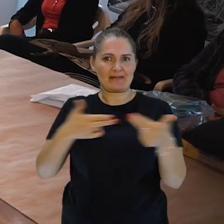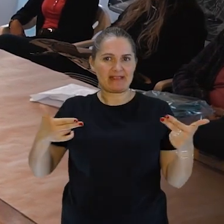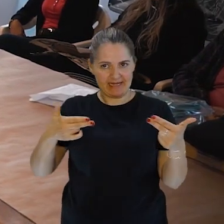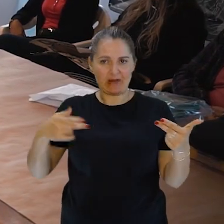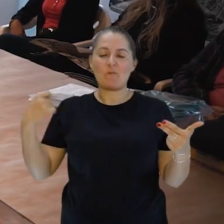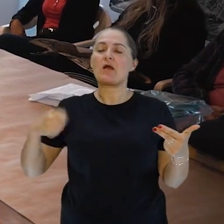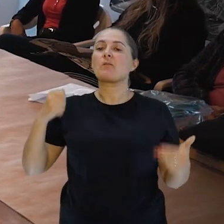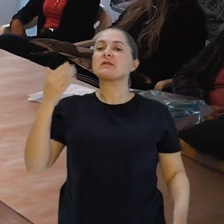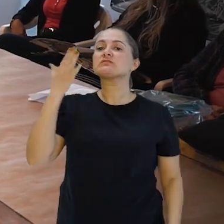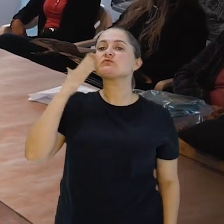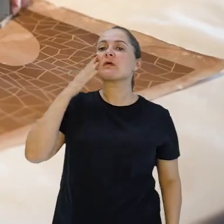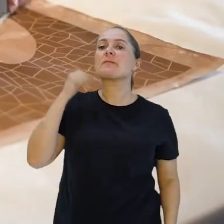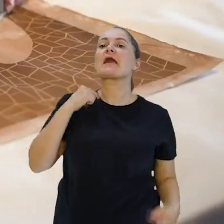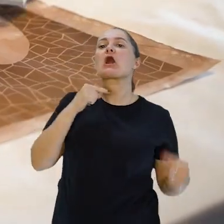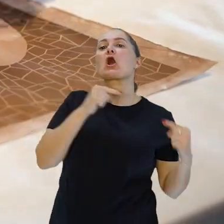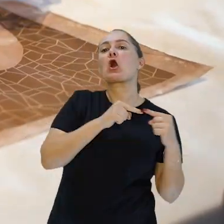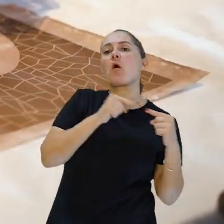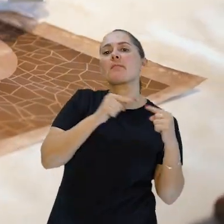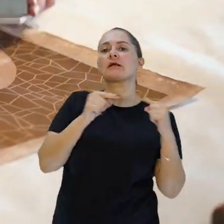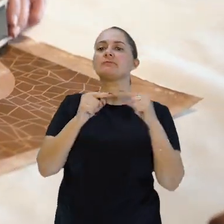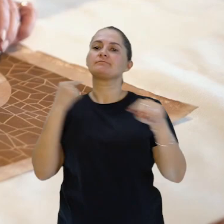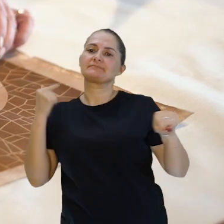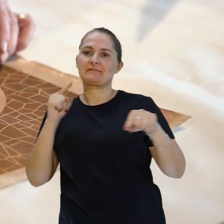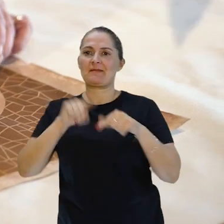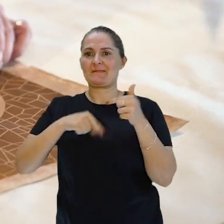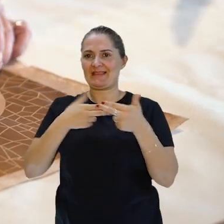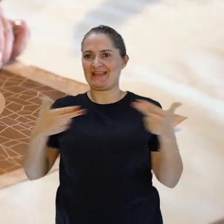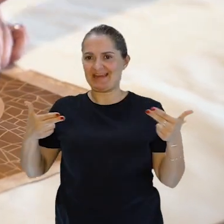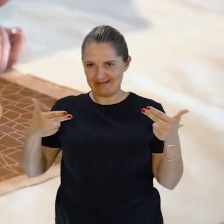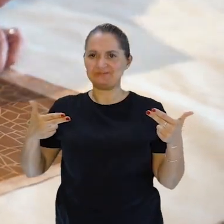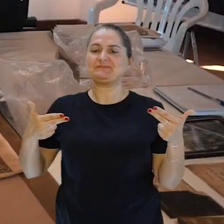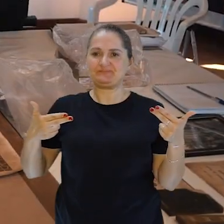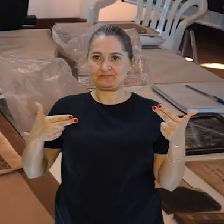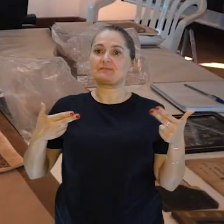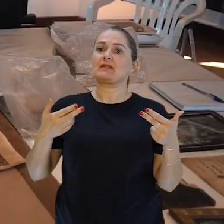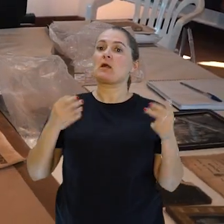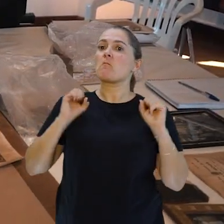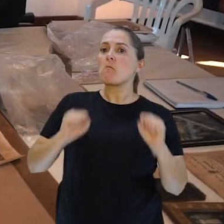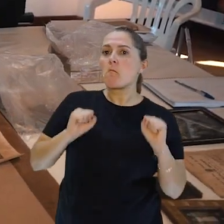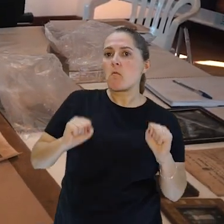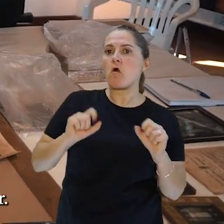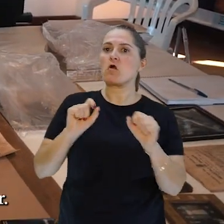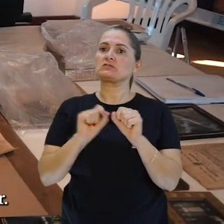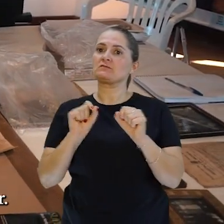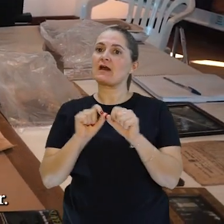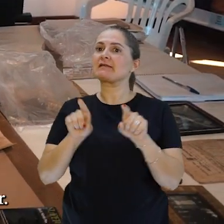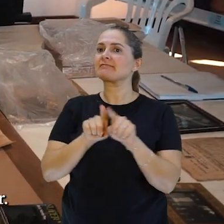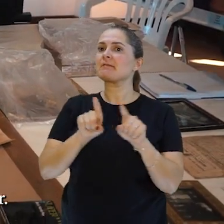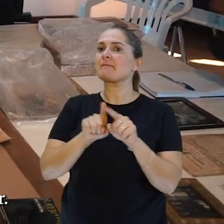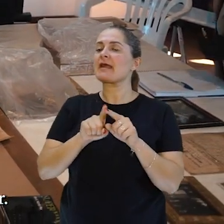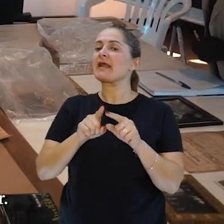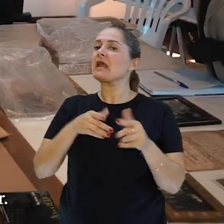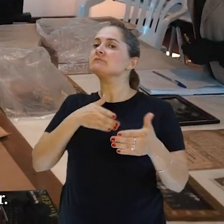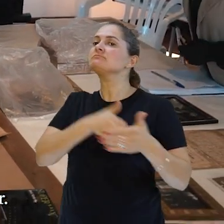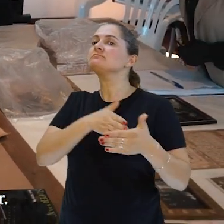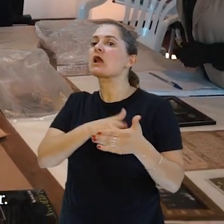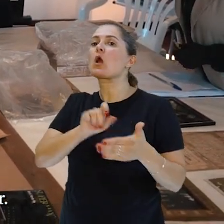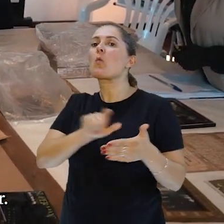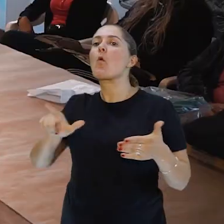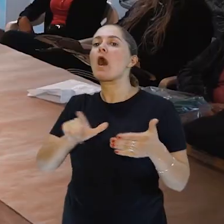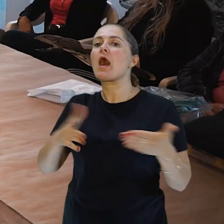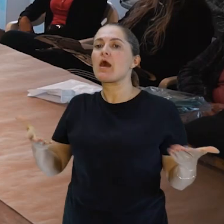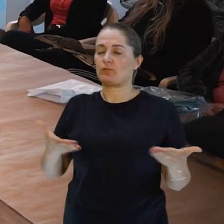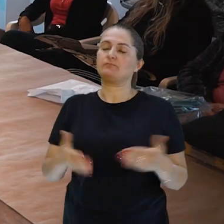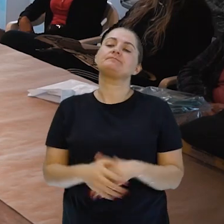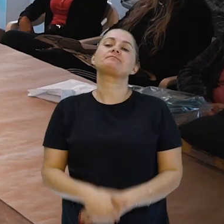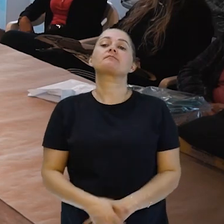desse material. Eu preciso saber o que combina e o que não combina com esse material. Né? O que eu posso fazer, até onde eu posso